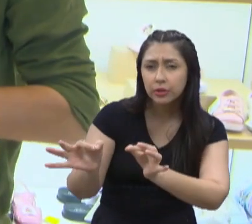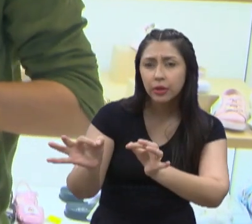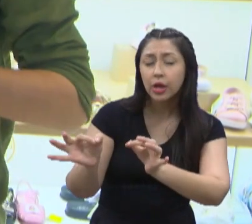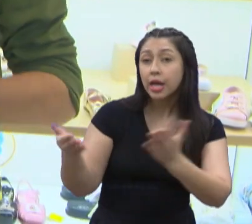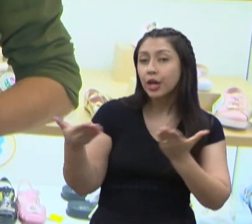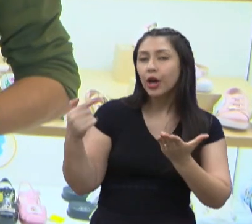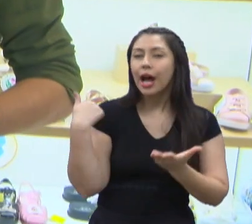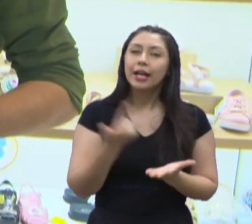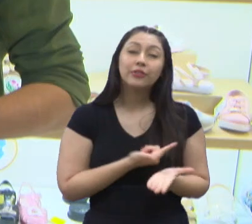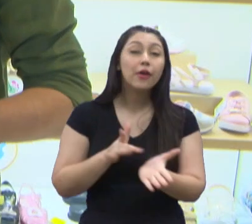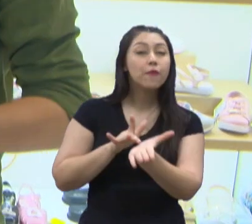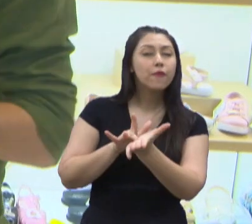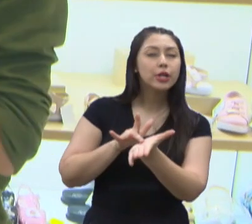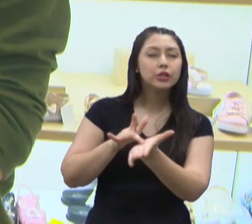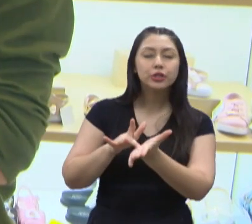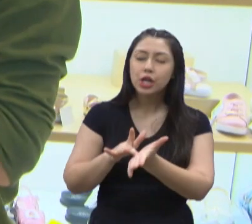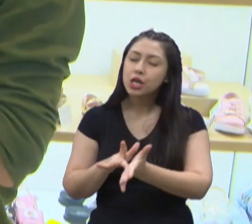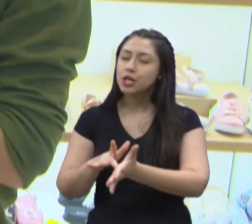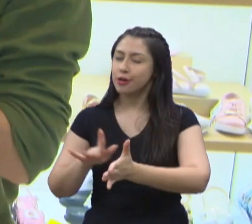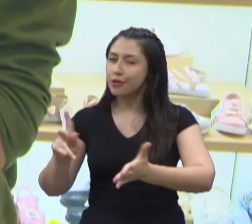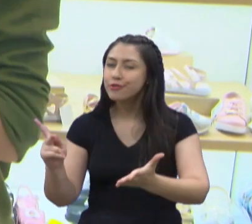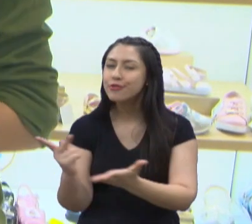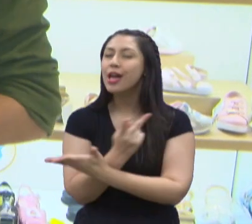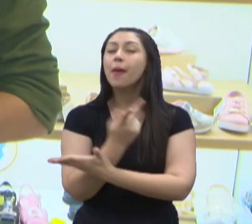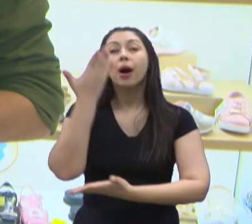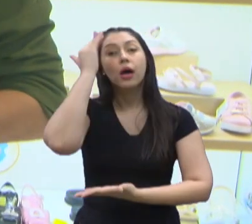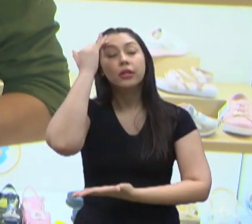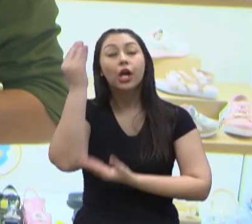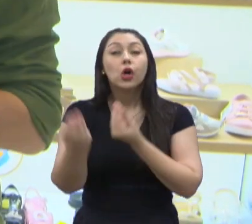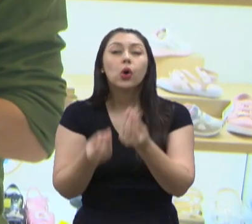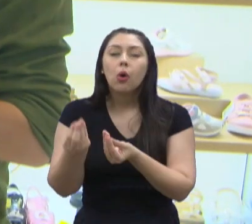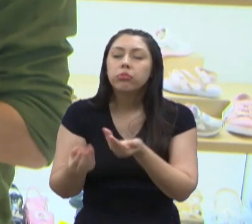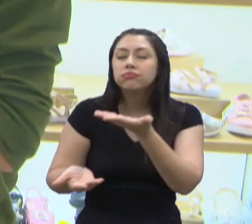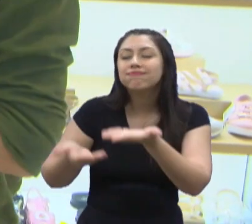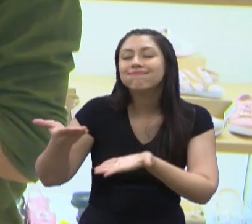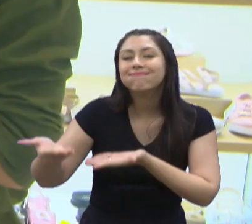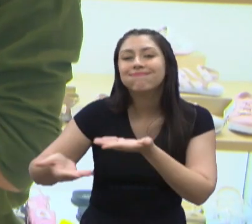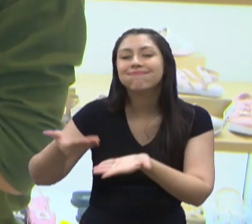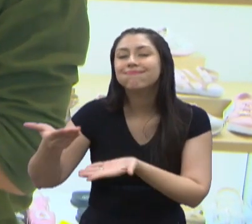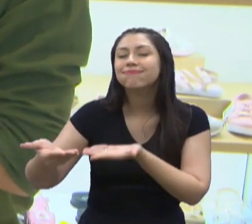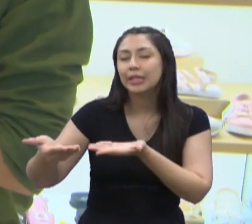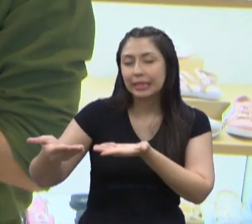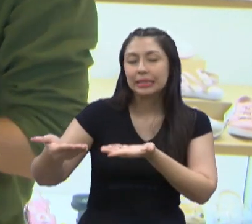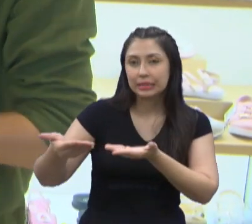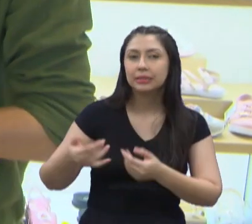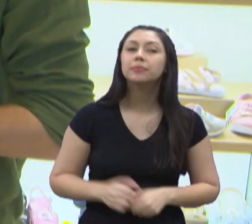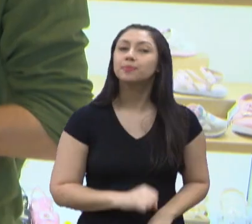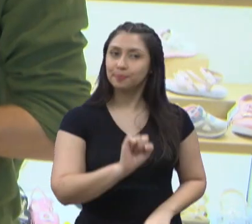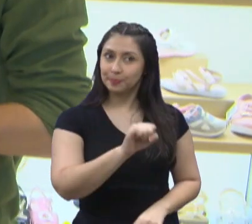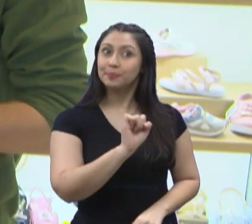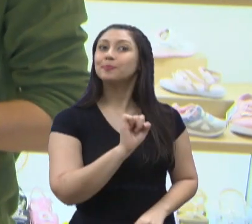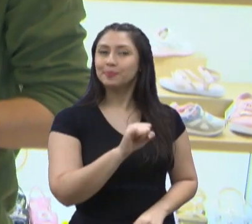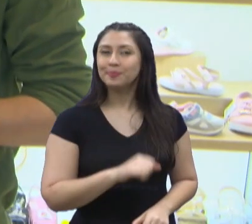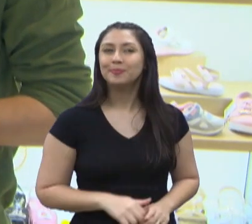algumas situações aqui para entender melhor como abordar, qual é a maneira correta de abordar esses clientes, né, Ronaldo? Com certeza, deixa com a